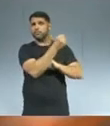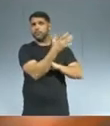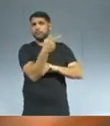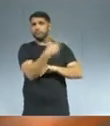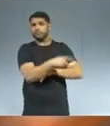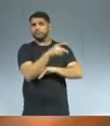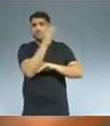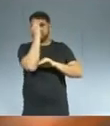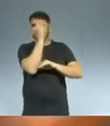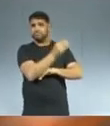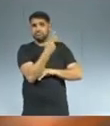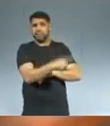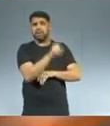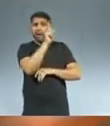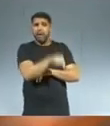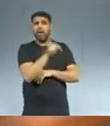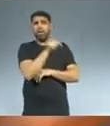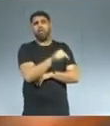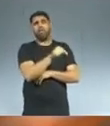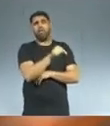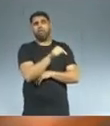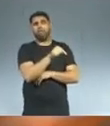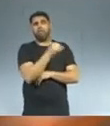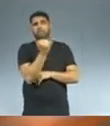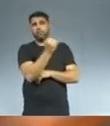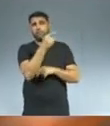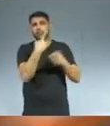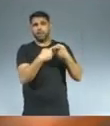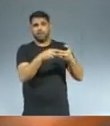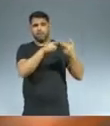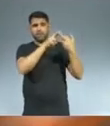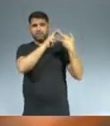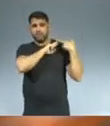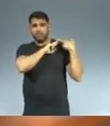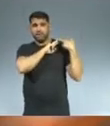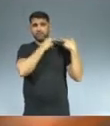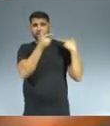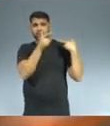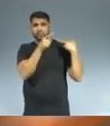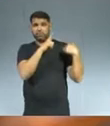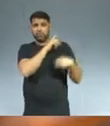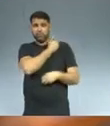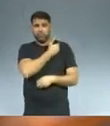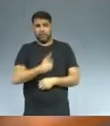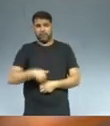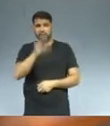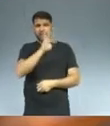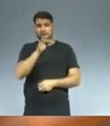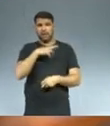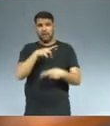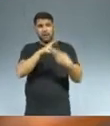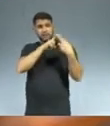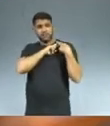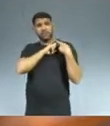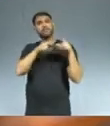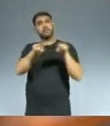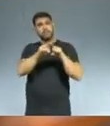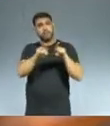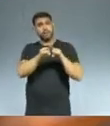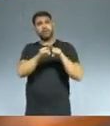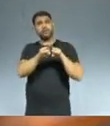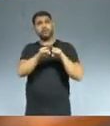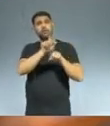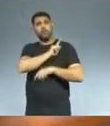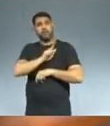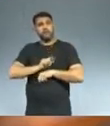a esse cumprimento ele é a uma responsabilidade não só do governo federal ele é uma responsabilidade dos